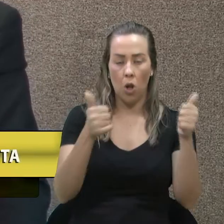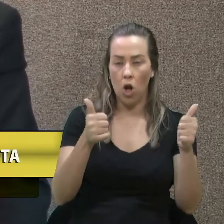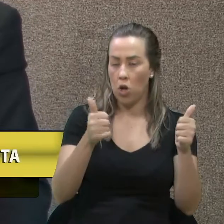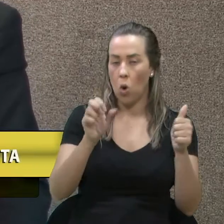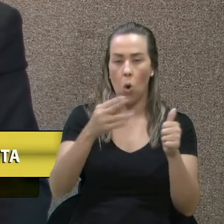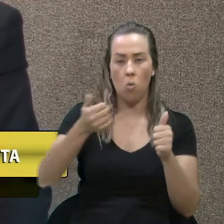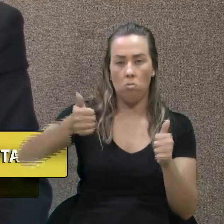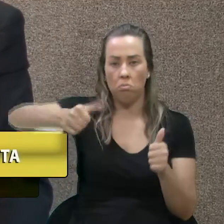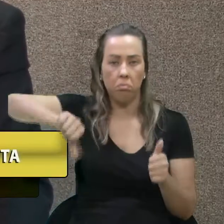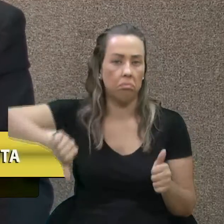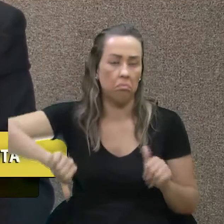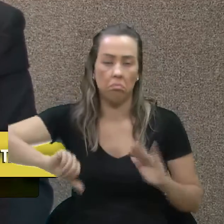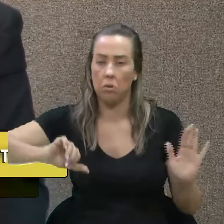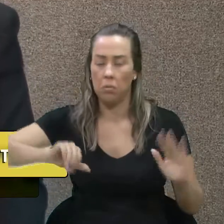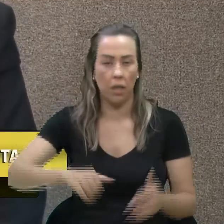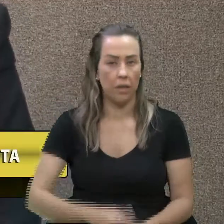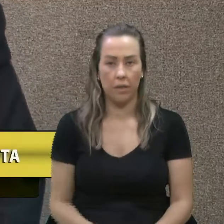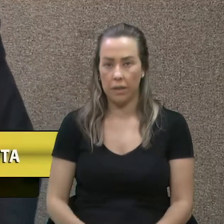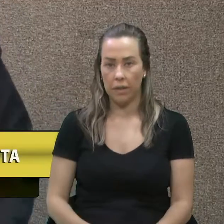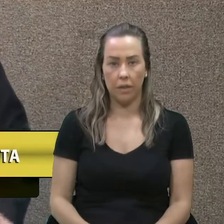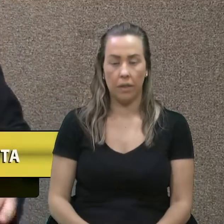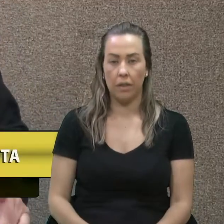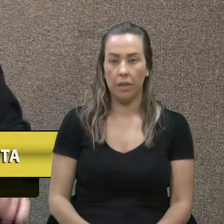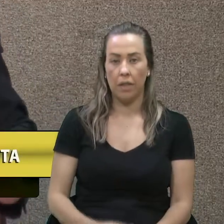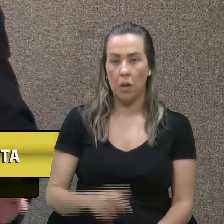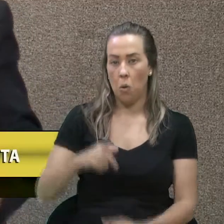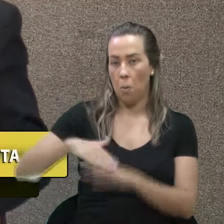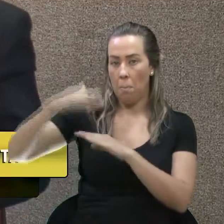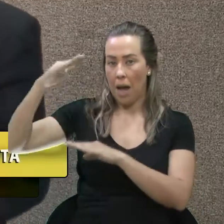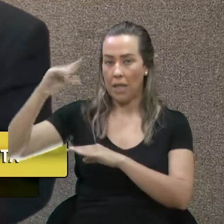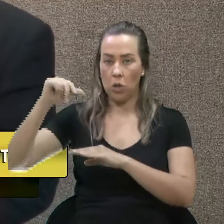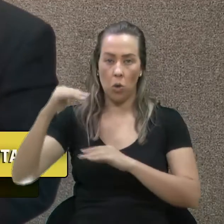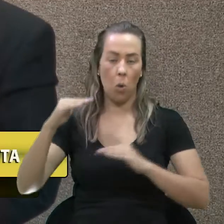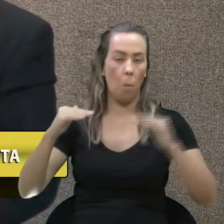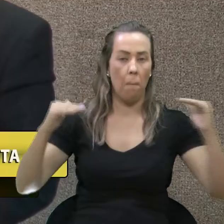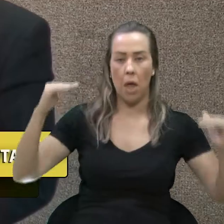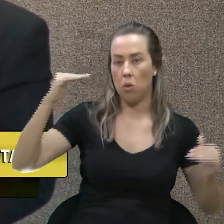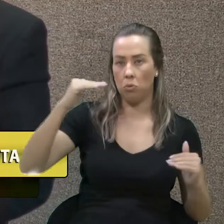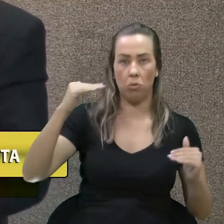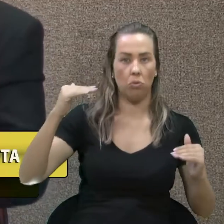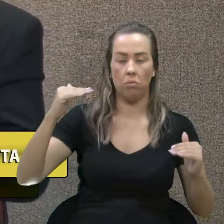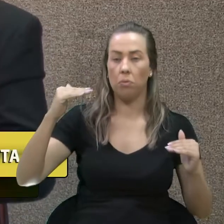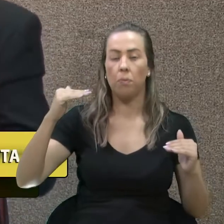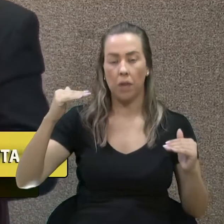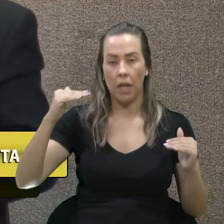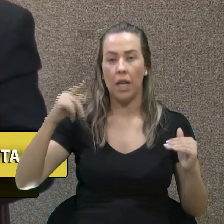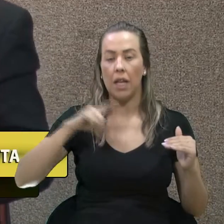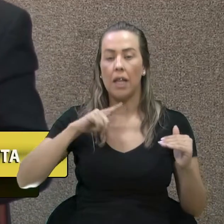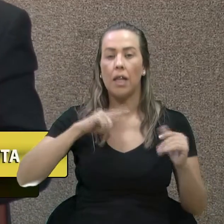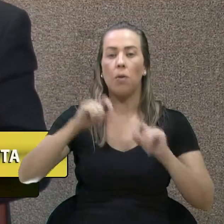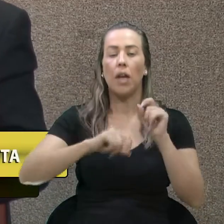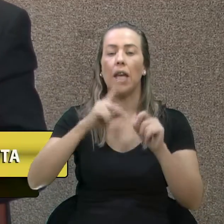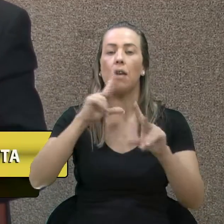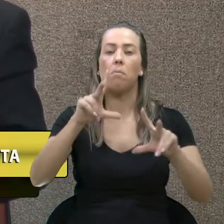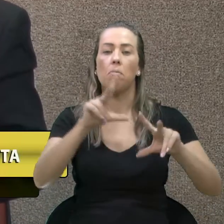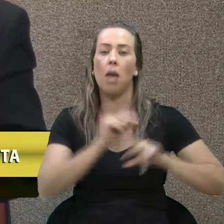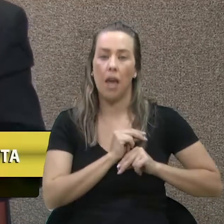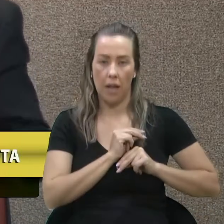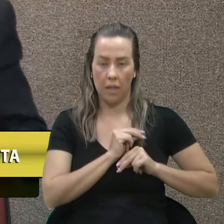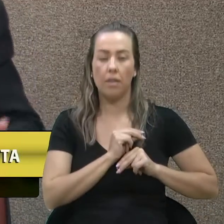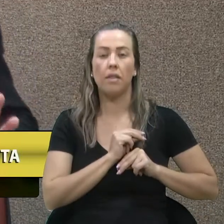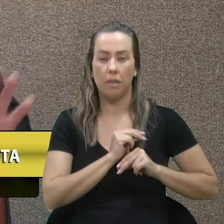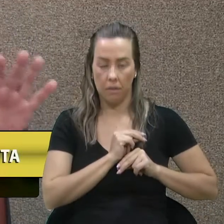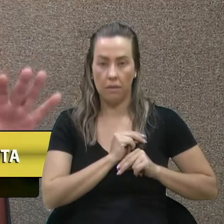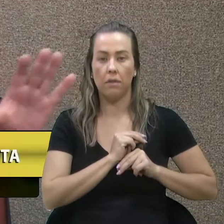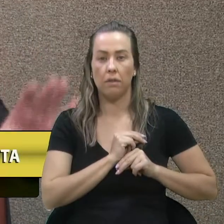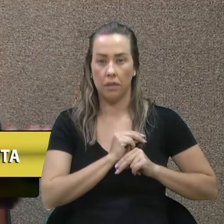pior. Não existe aquele que tem que ter mais e aquele que tem que ter menos. Existe a meritocracia. E é